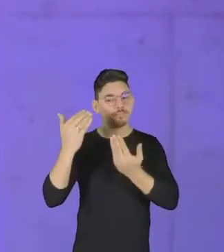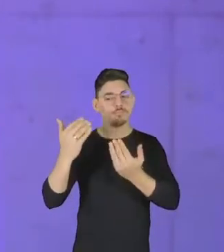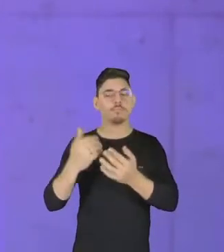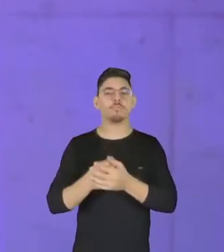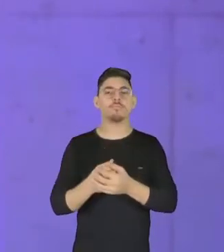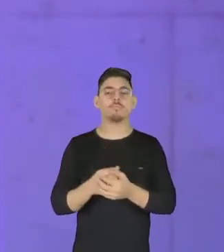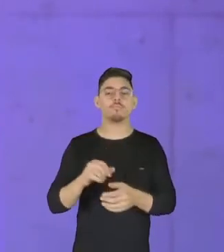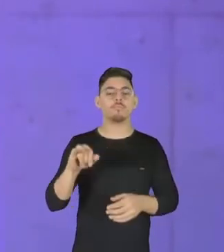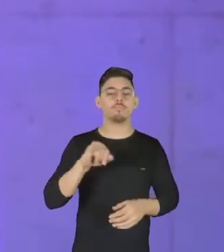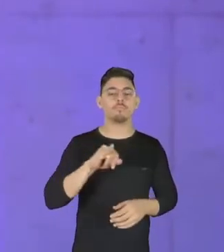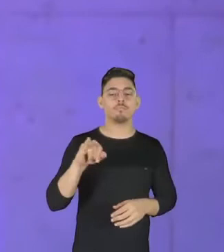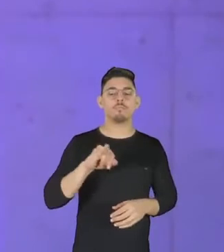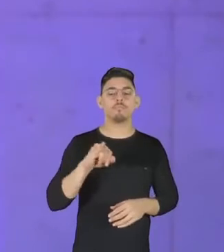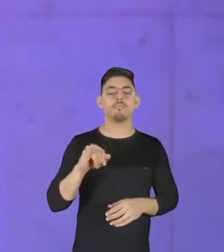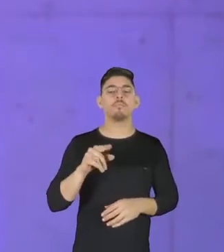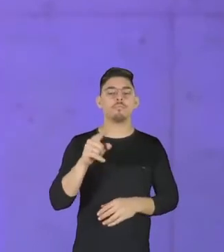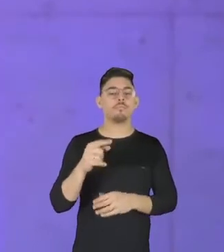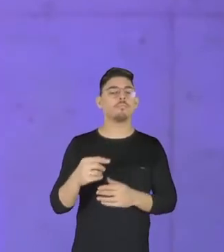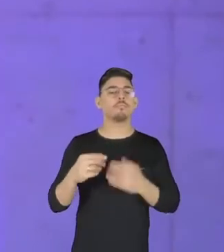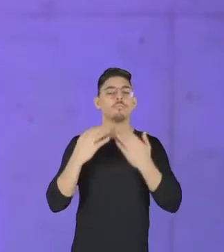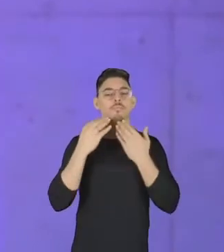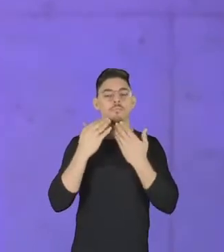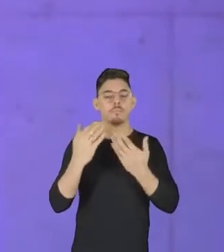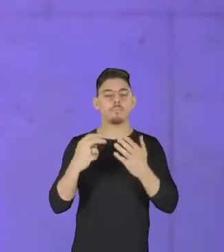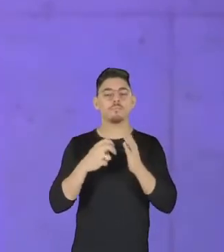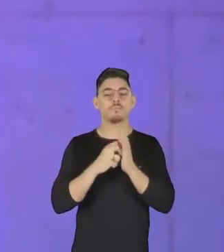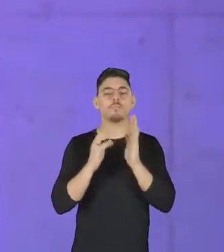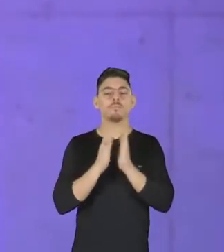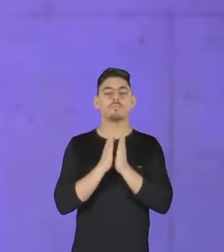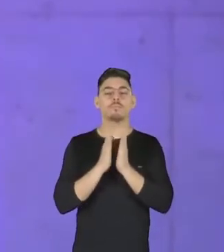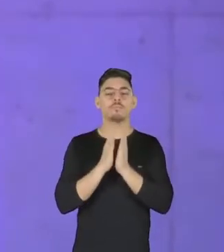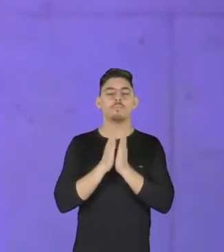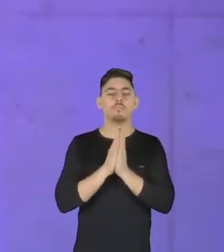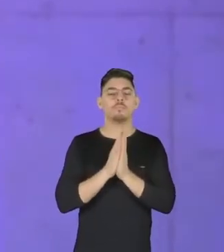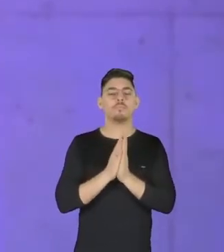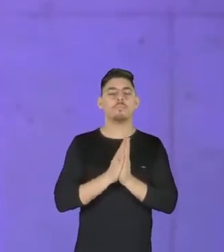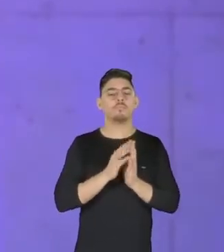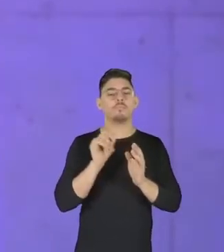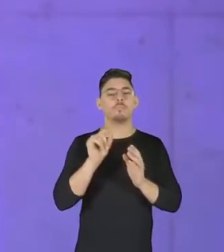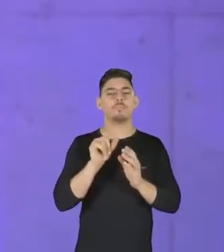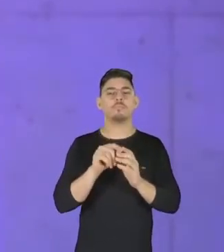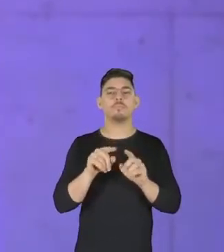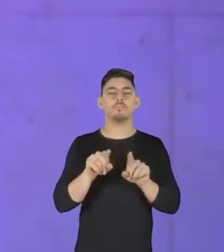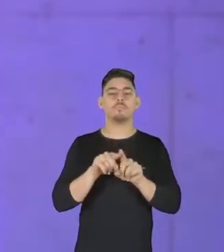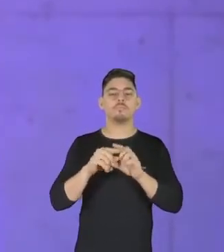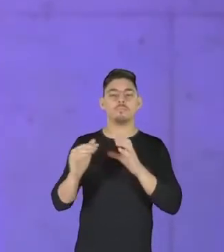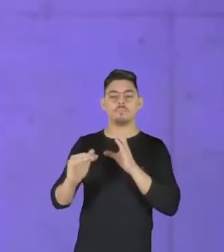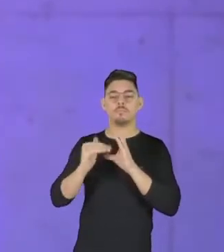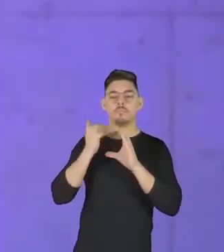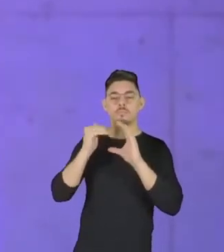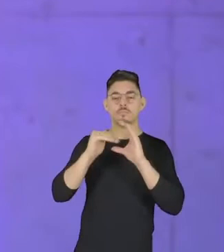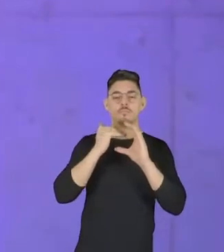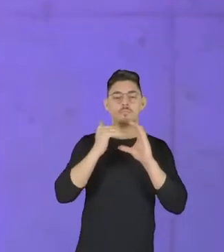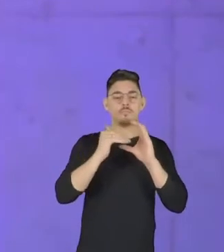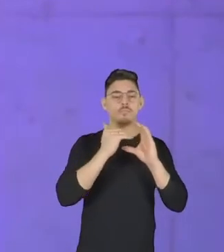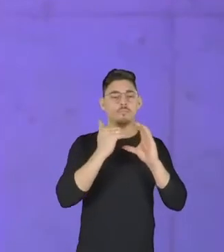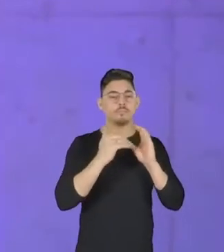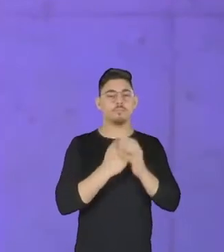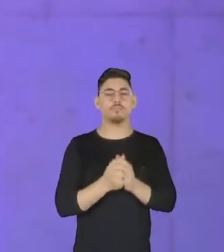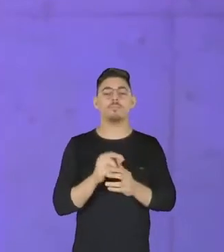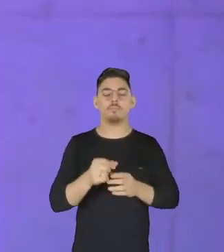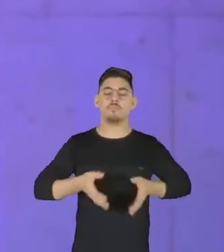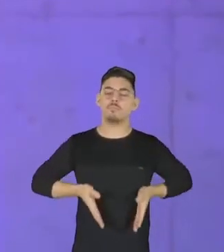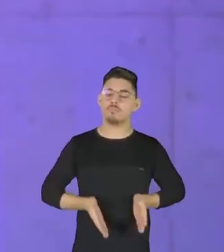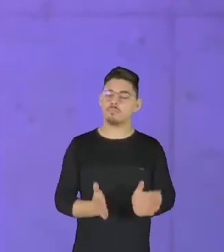irmãos, agradecer as orações, agradecer todas as mensagens de carinho pelo nascimento da Laura e